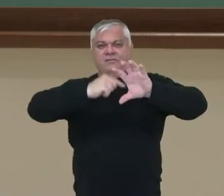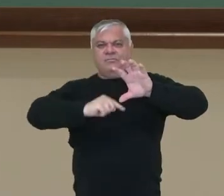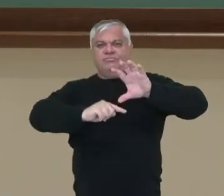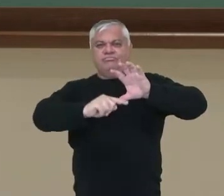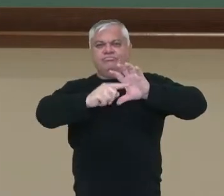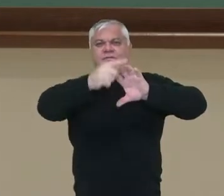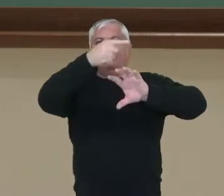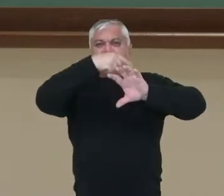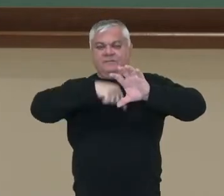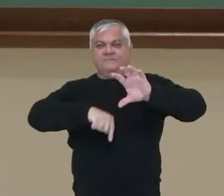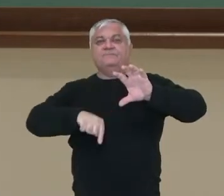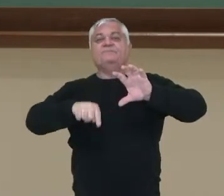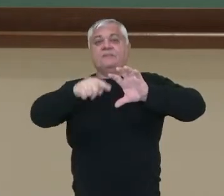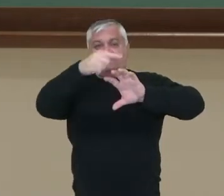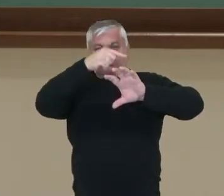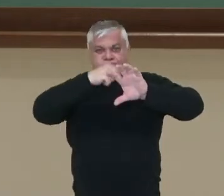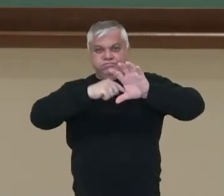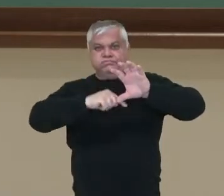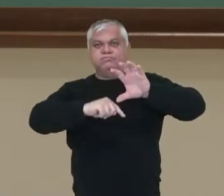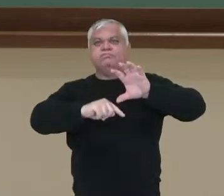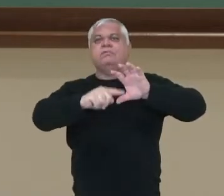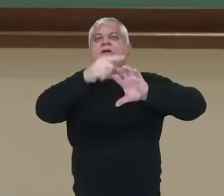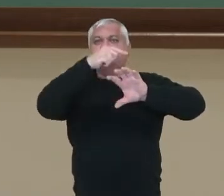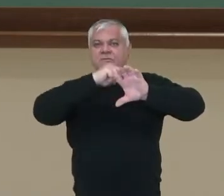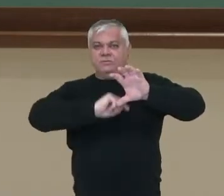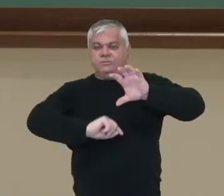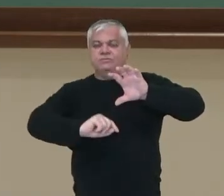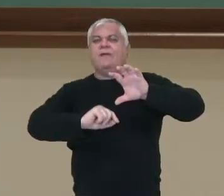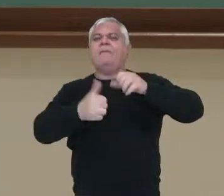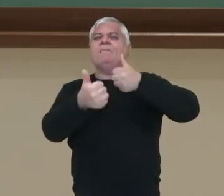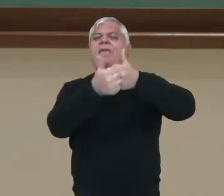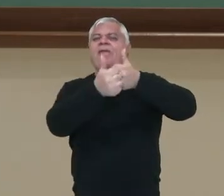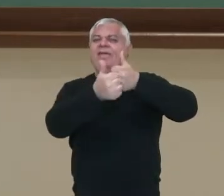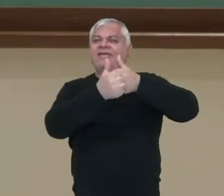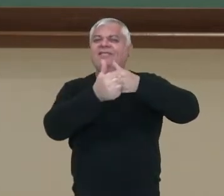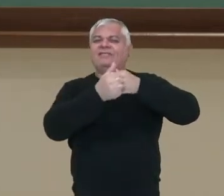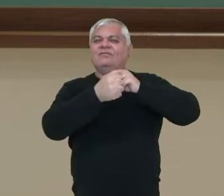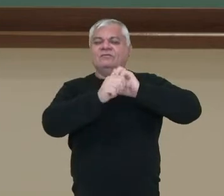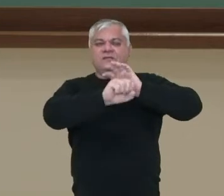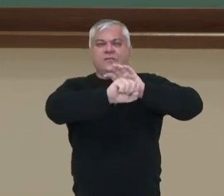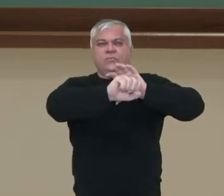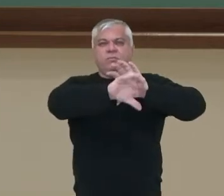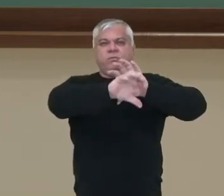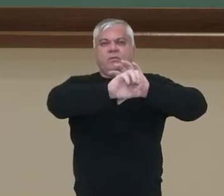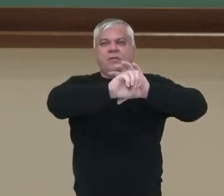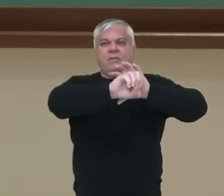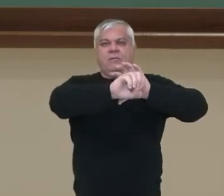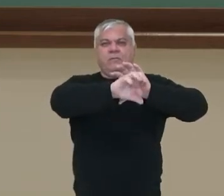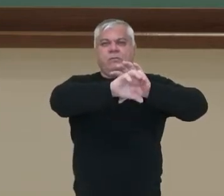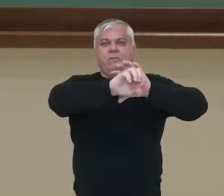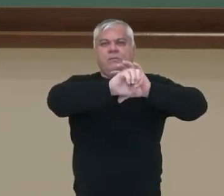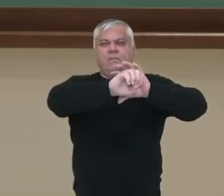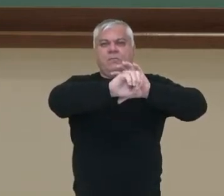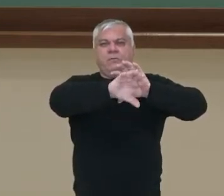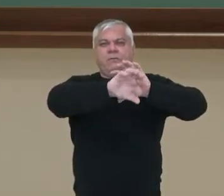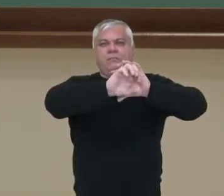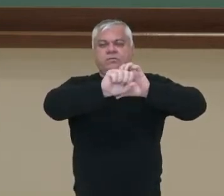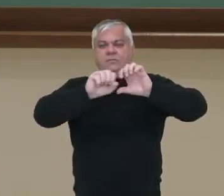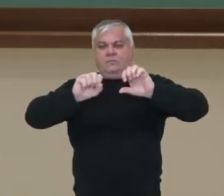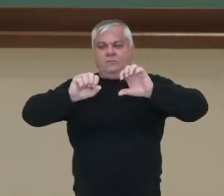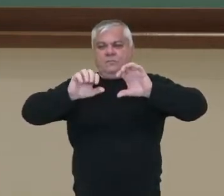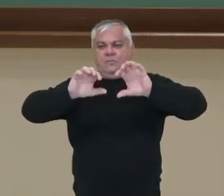os pulmões e o coração, que ela é mais curta, né? Então, o sangue rico em oxigênio sai dos pulmões, vai para o coração.